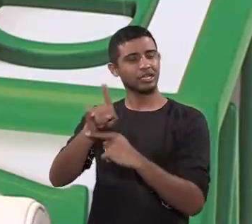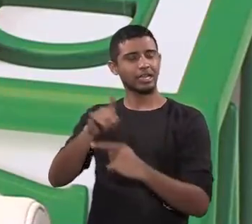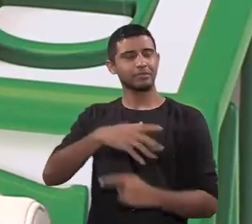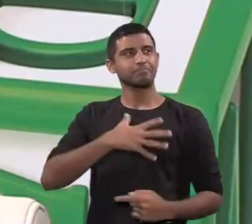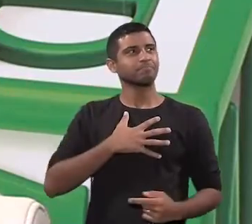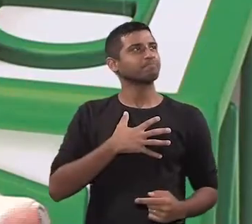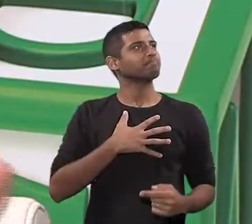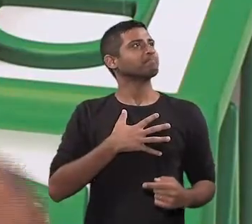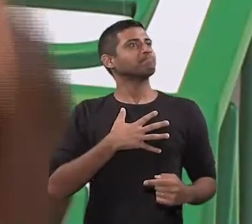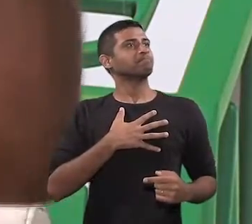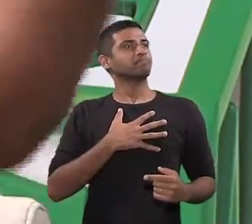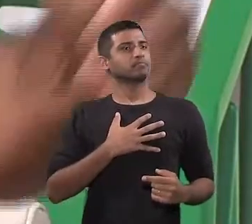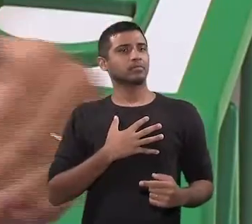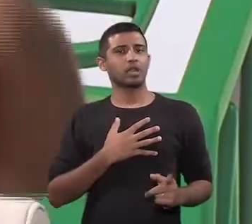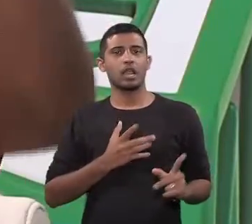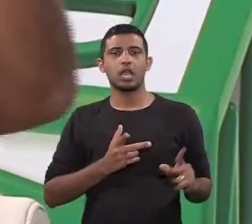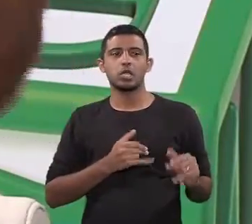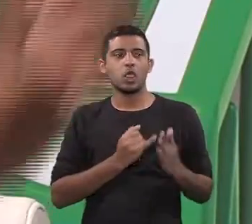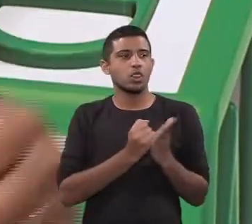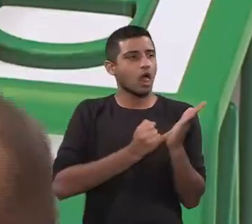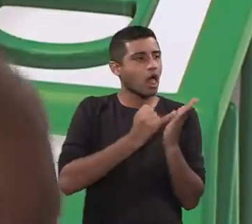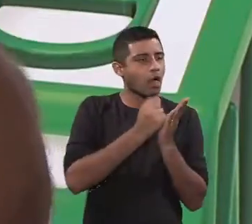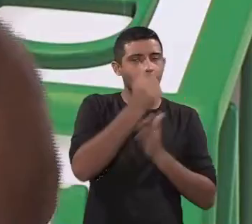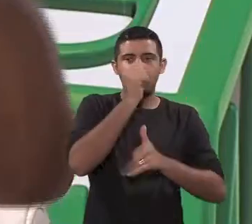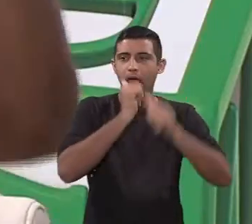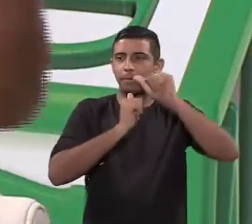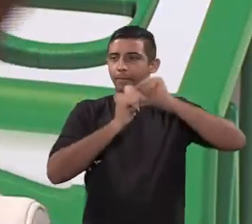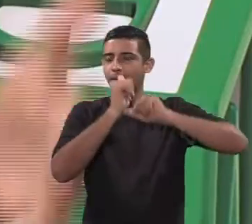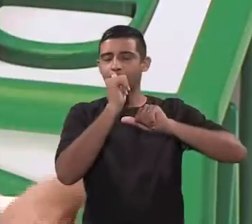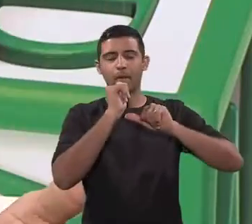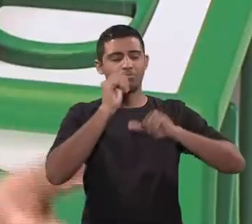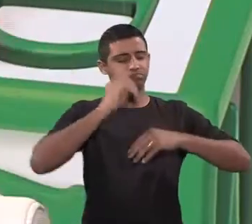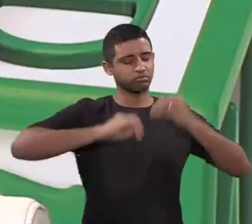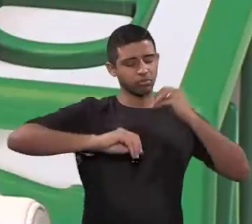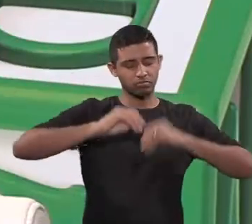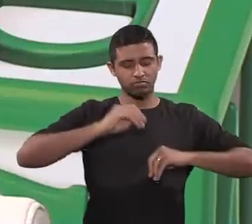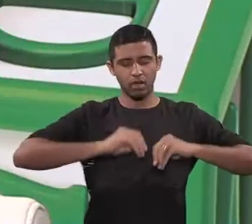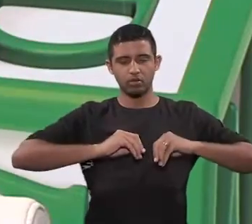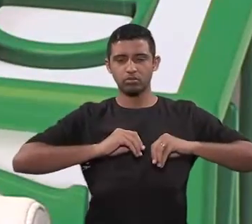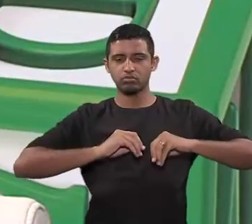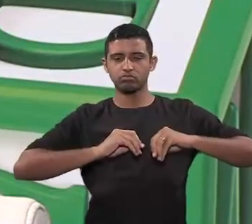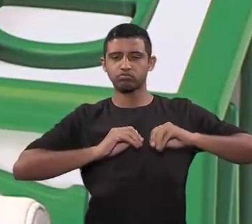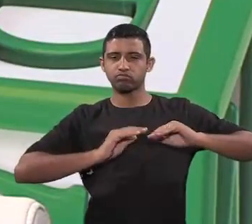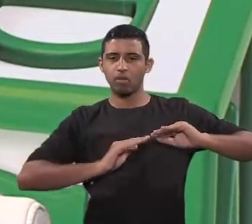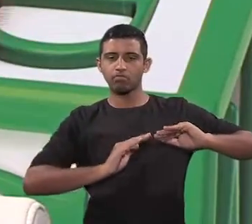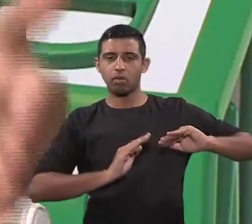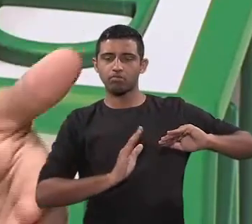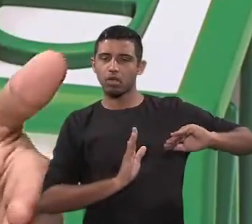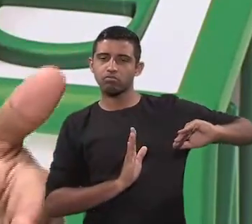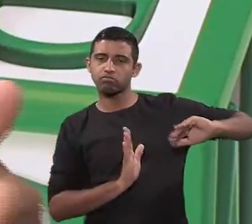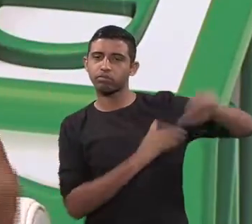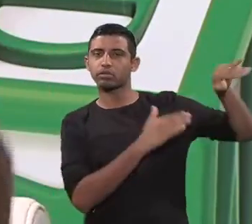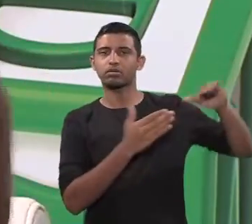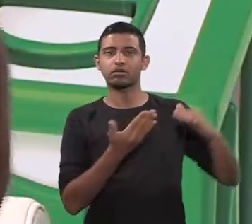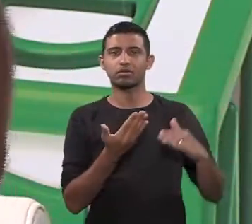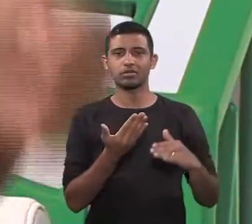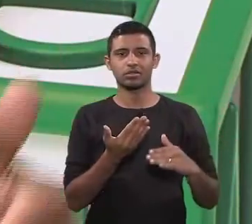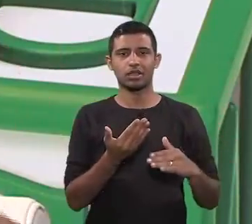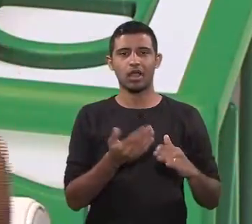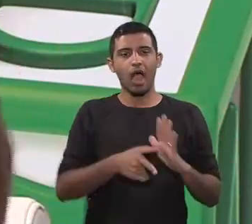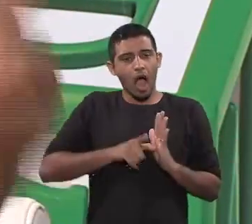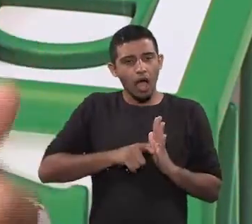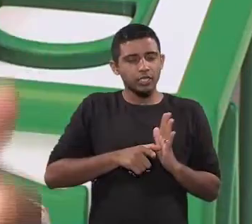um prazer que a droga, que a bebida, que a depressão vai se alojar. Então, antes que se aloje